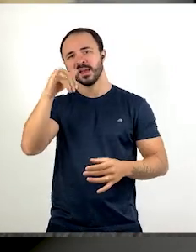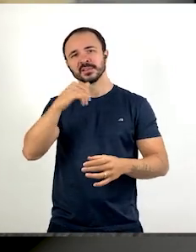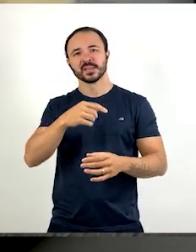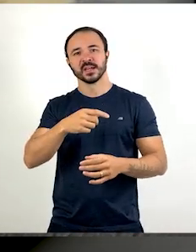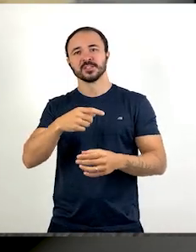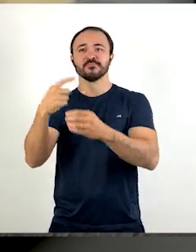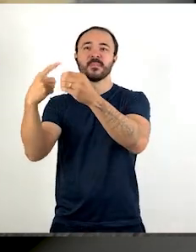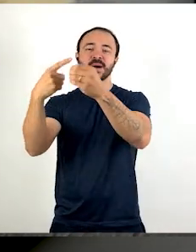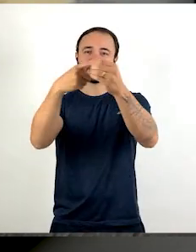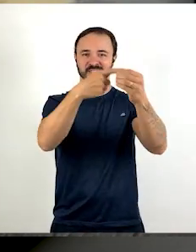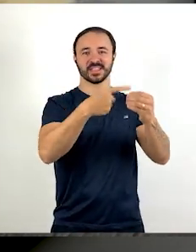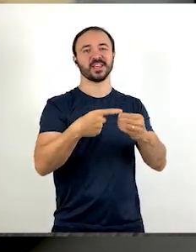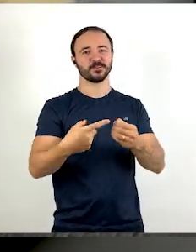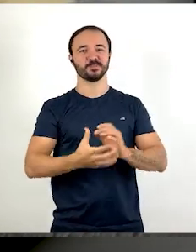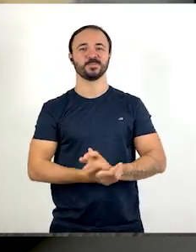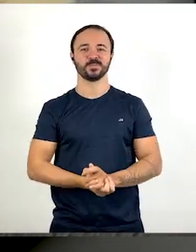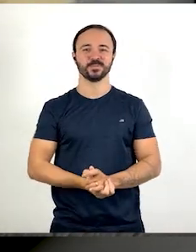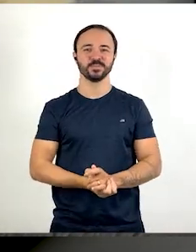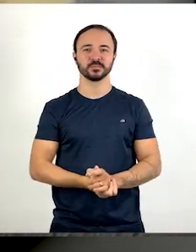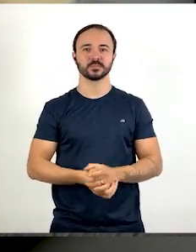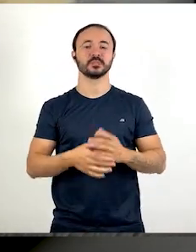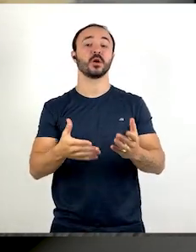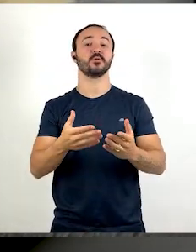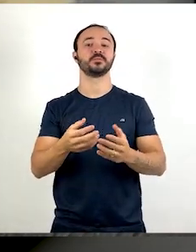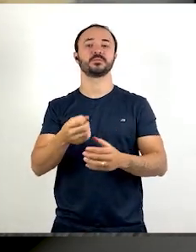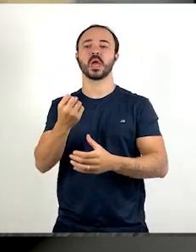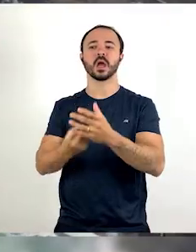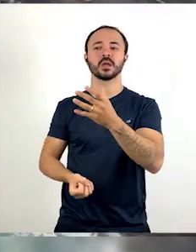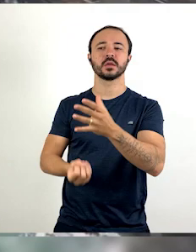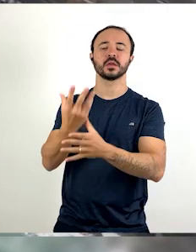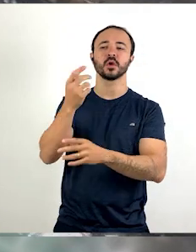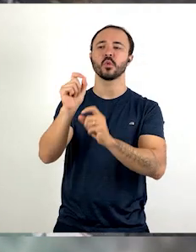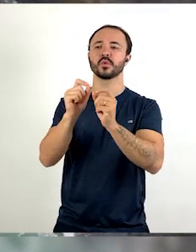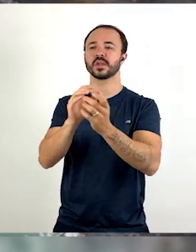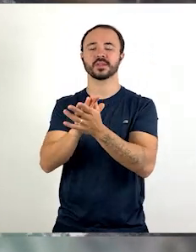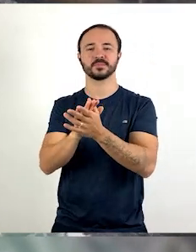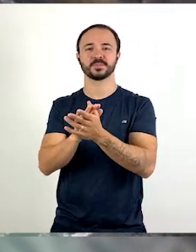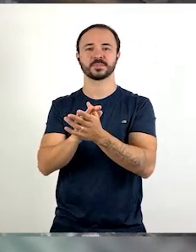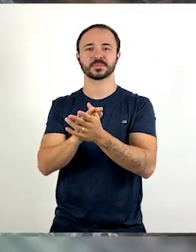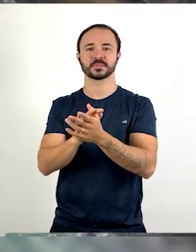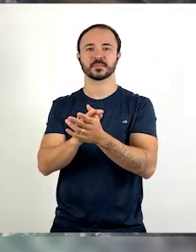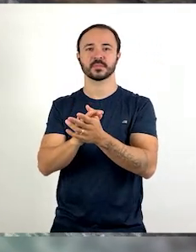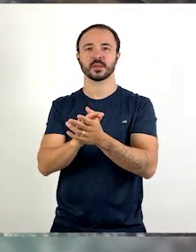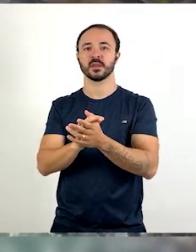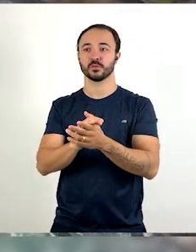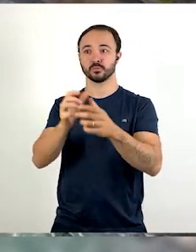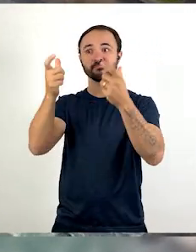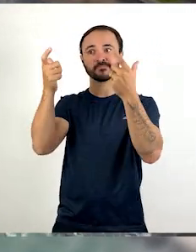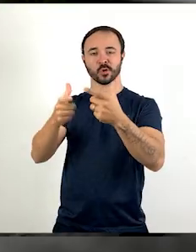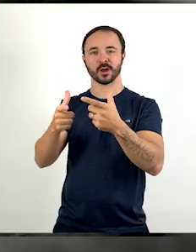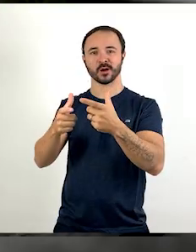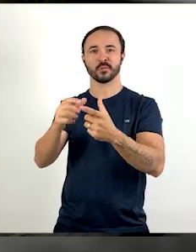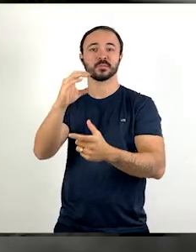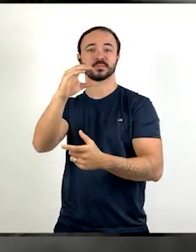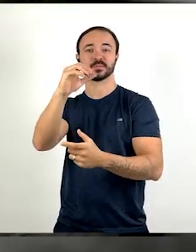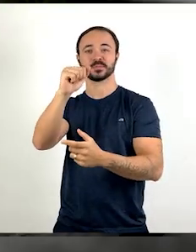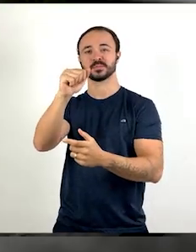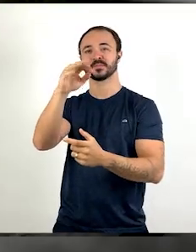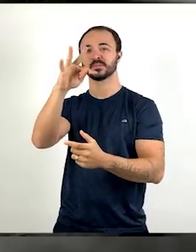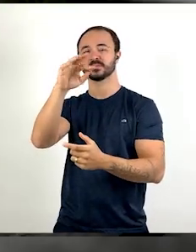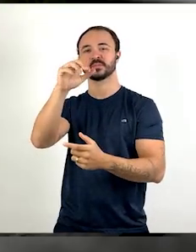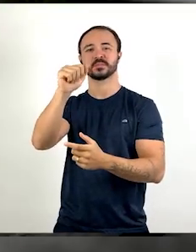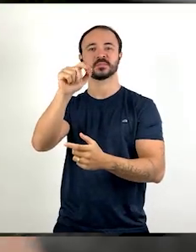isso, geradores hidrelétricos foram construídos nas cataratas do Niágara. A partir